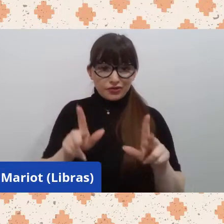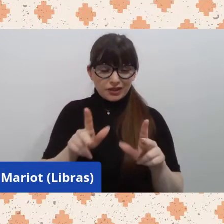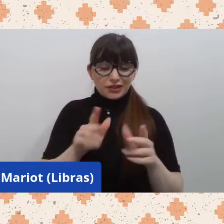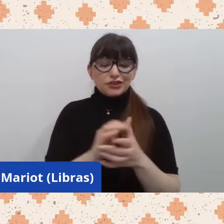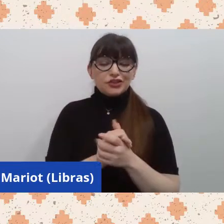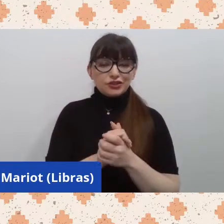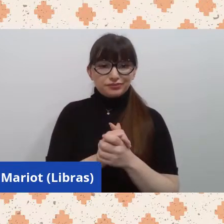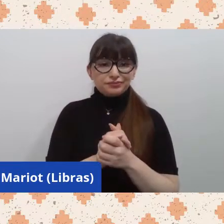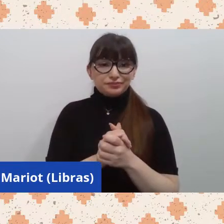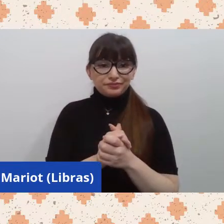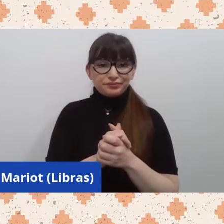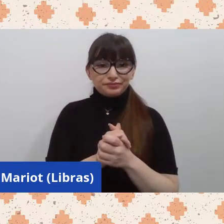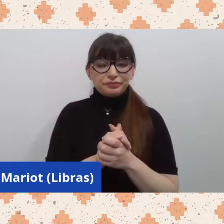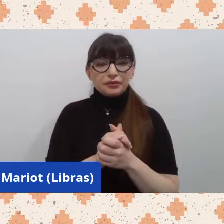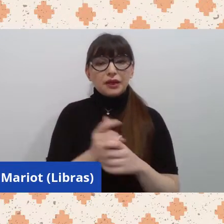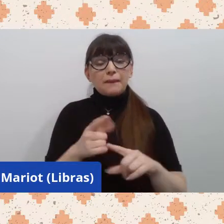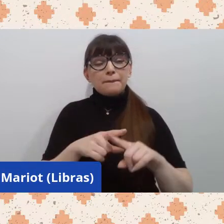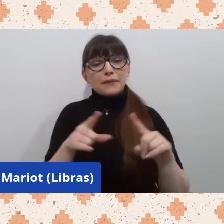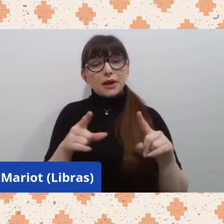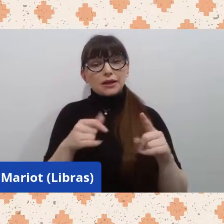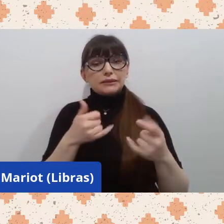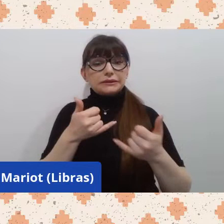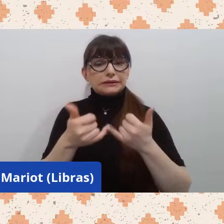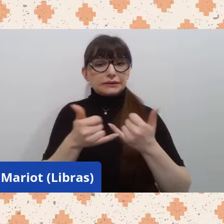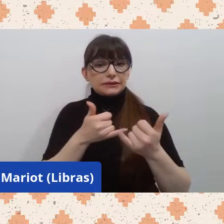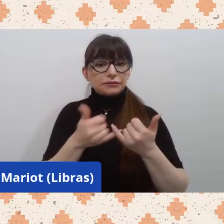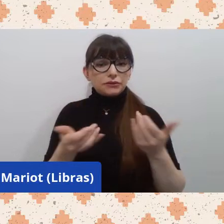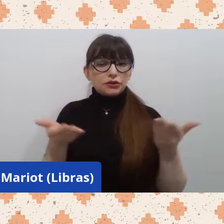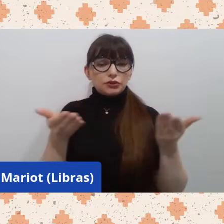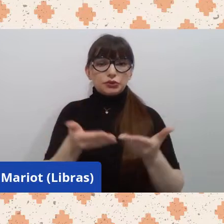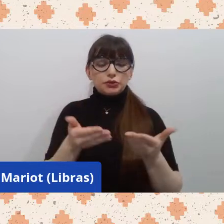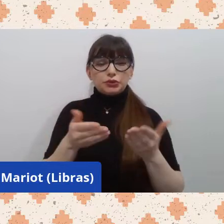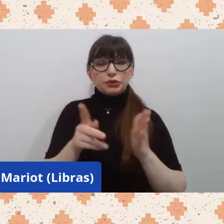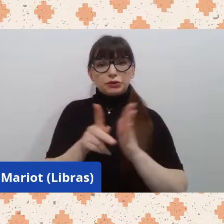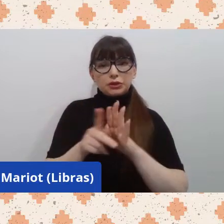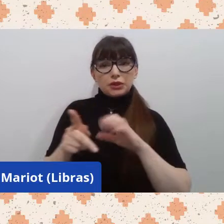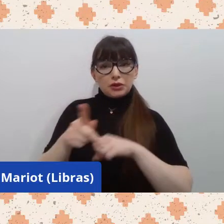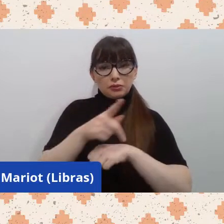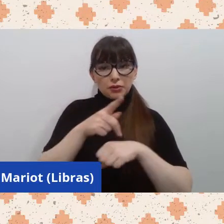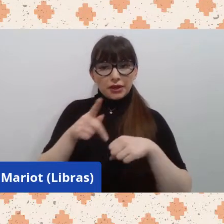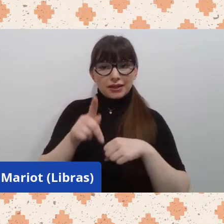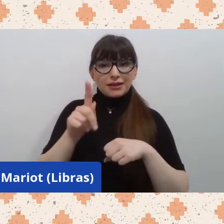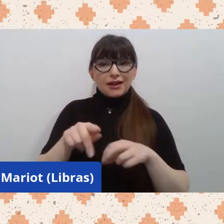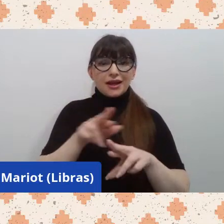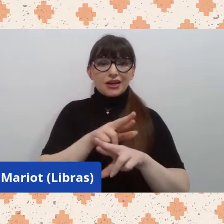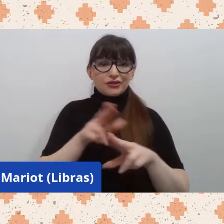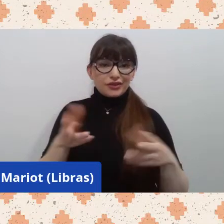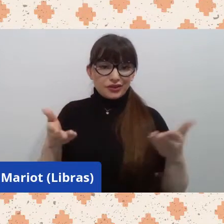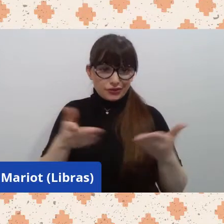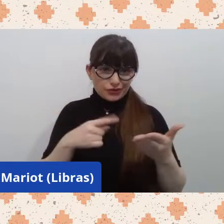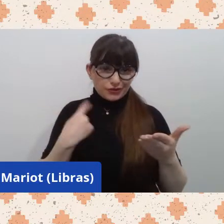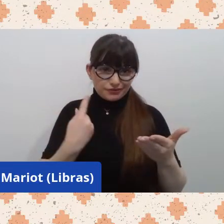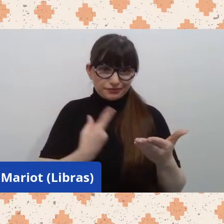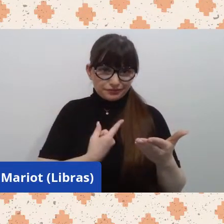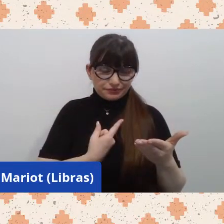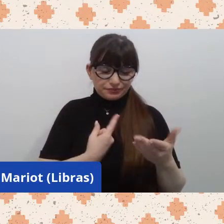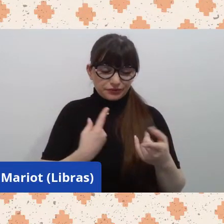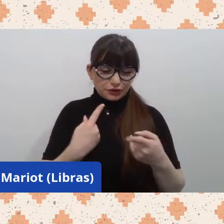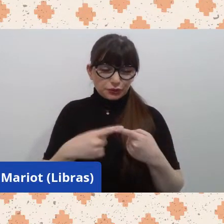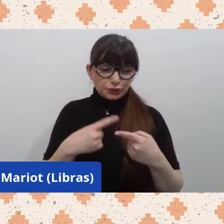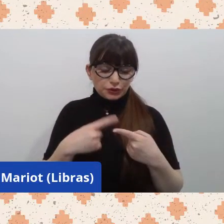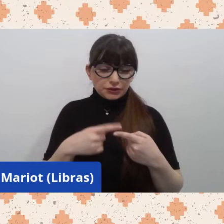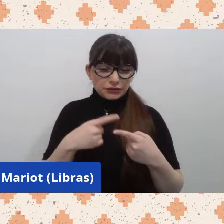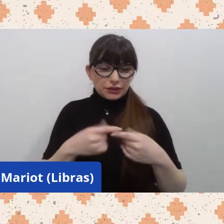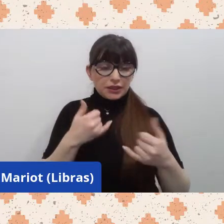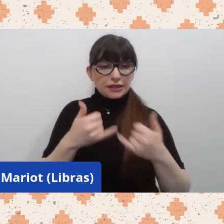outra. E a situação, então, desses países é um pouquinho diferente da nossa, porque nesses países